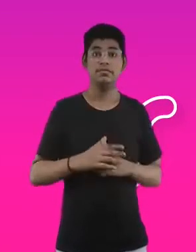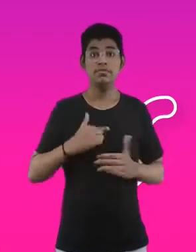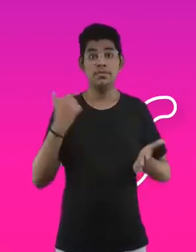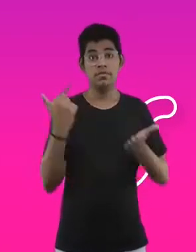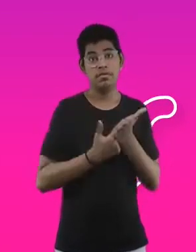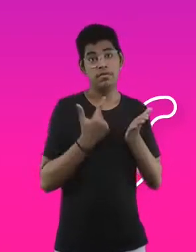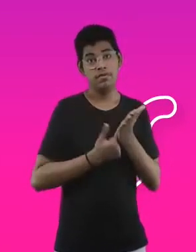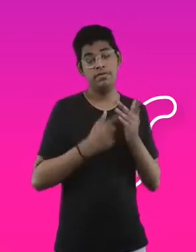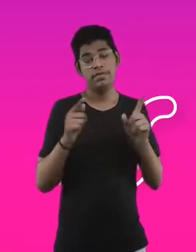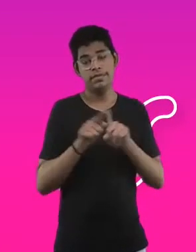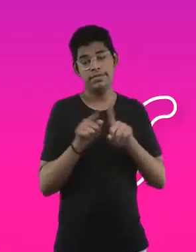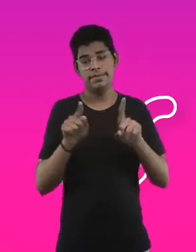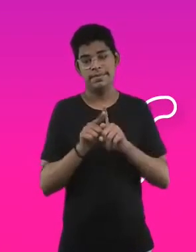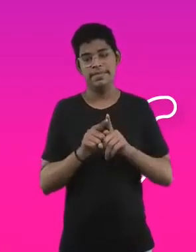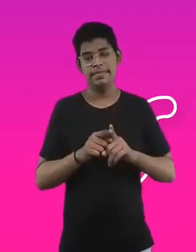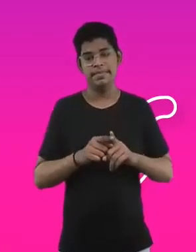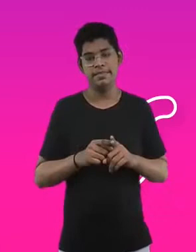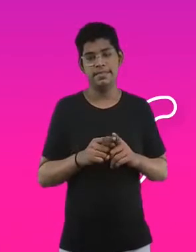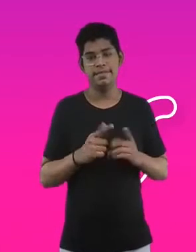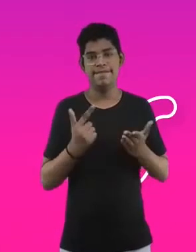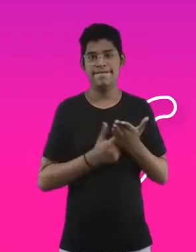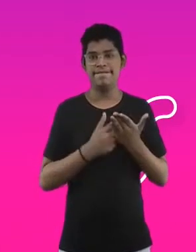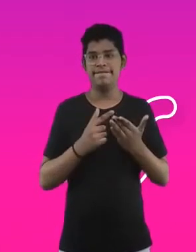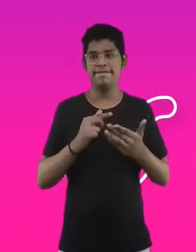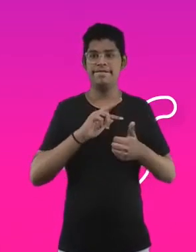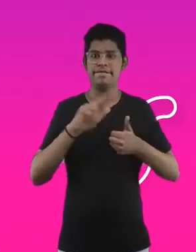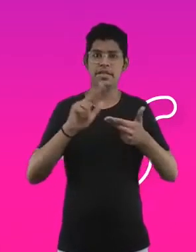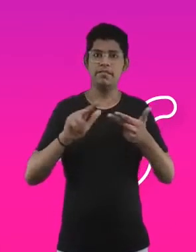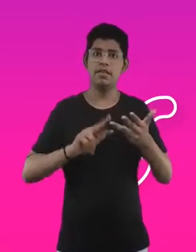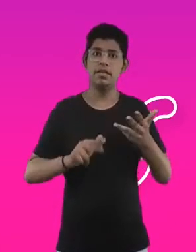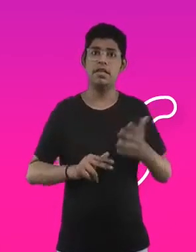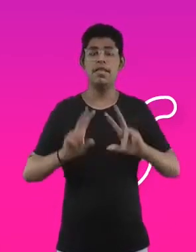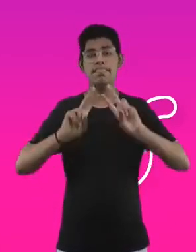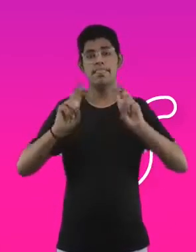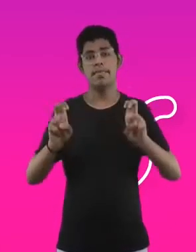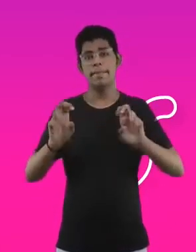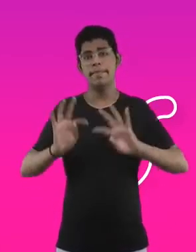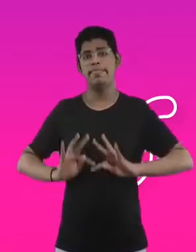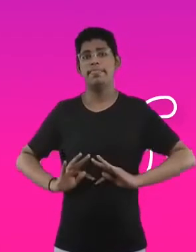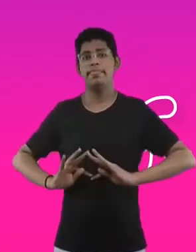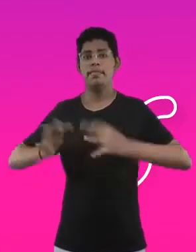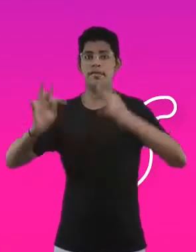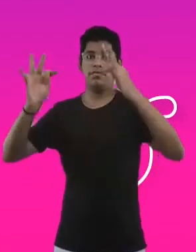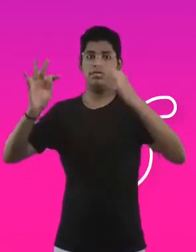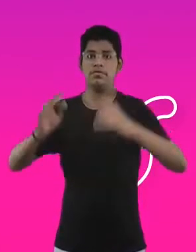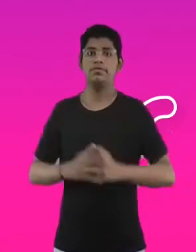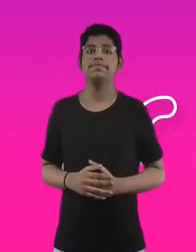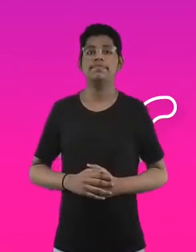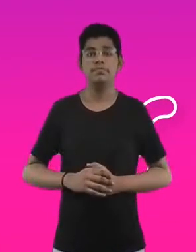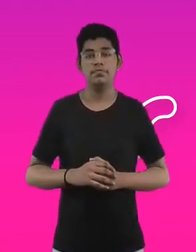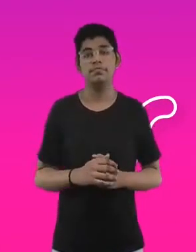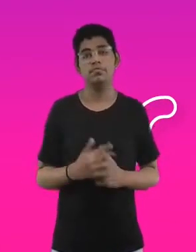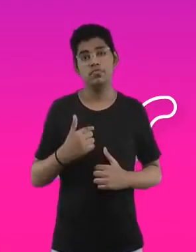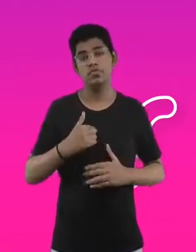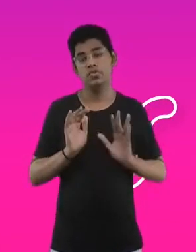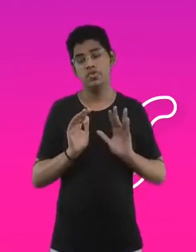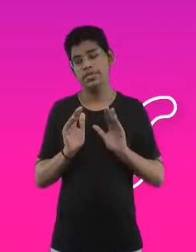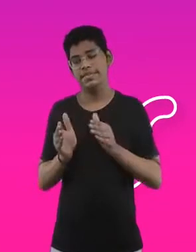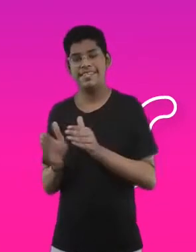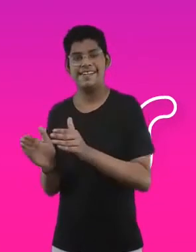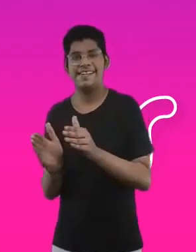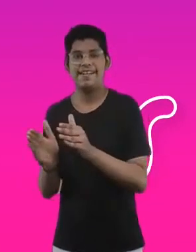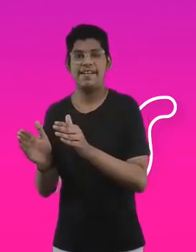muitos deles de tecnologia, por ser um caminho pelo qual eu tenho percorrido para